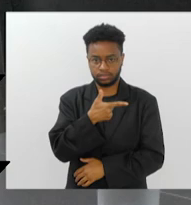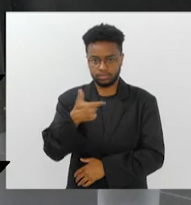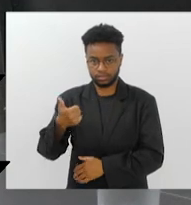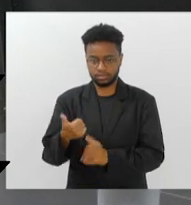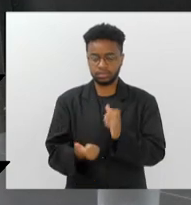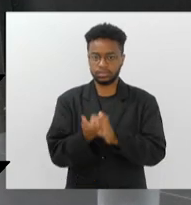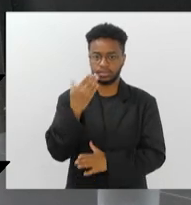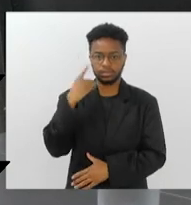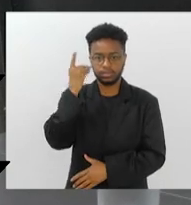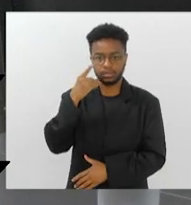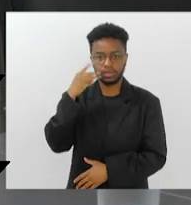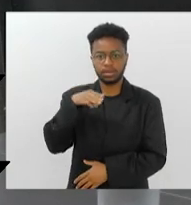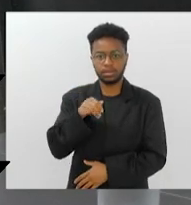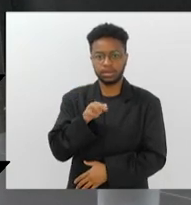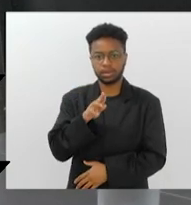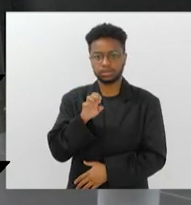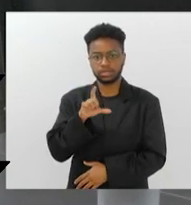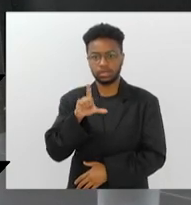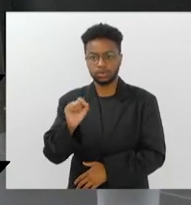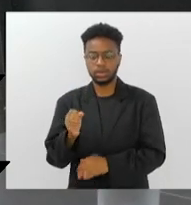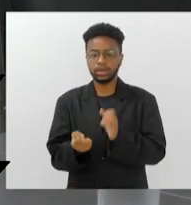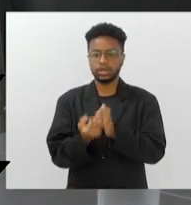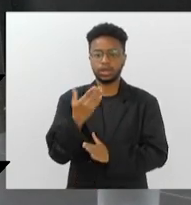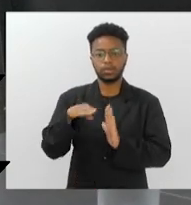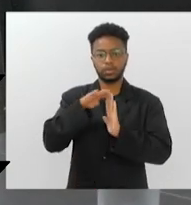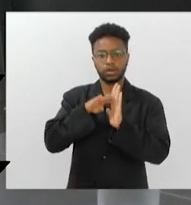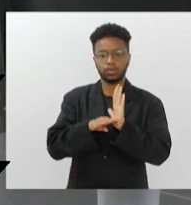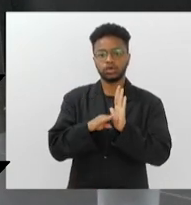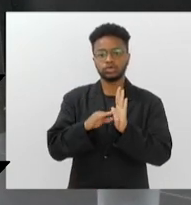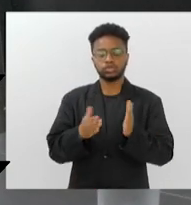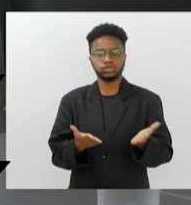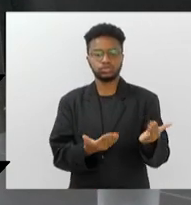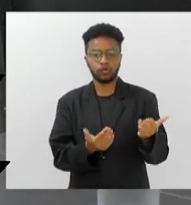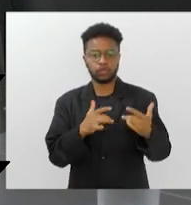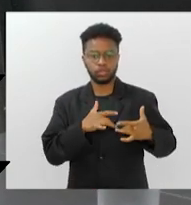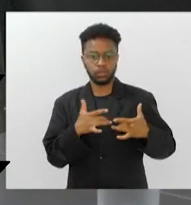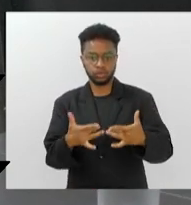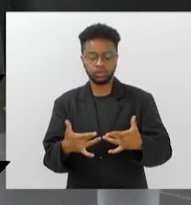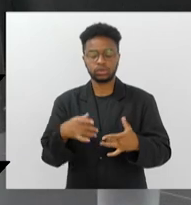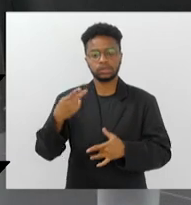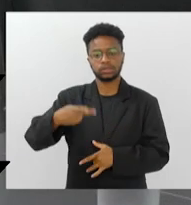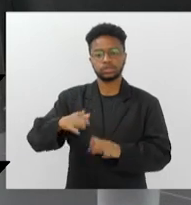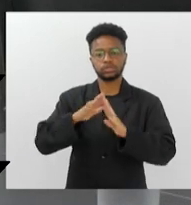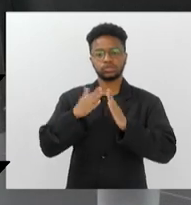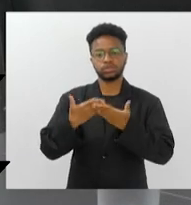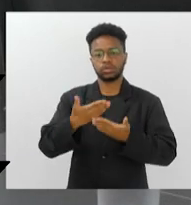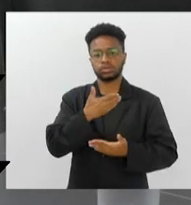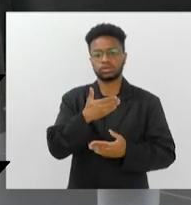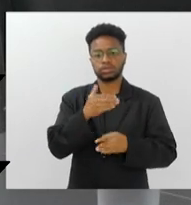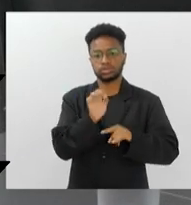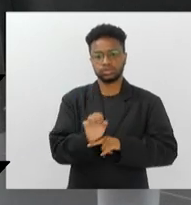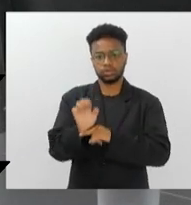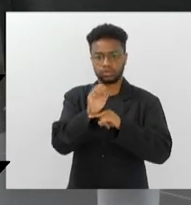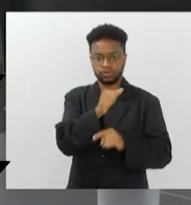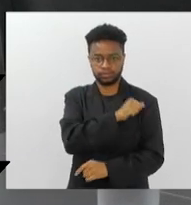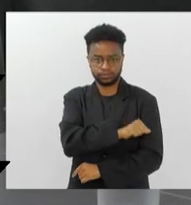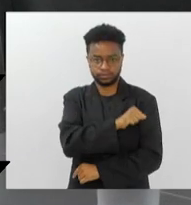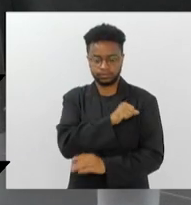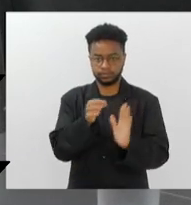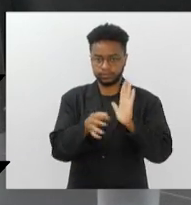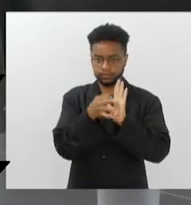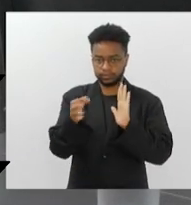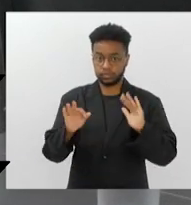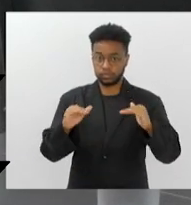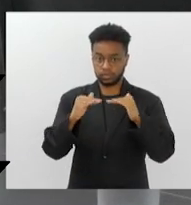deputado Marcelo Dino que institui o programa Jovem doador nas escolas estaduais do Estado do Rio de Janeiro o parecer é